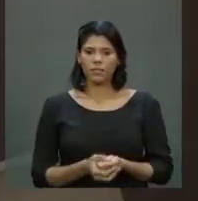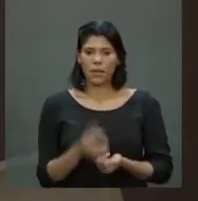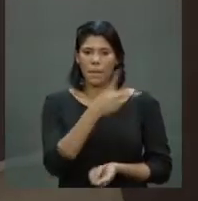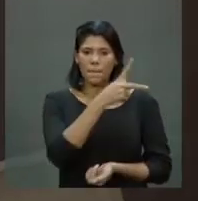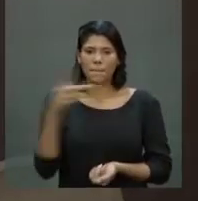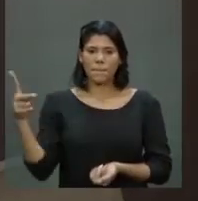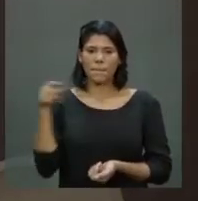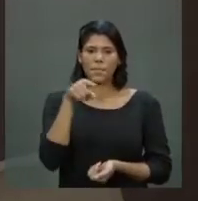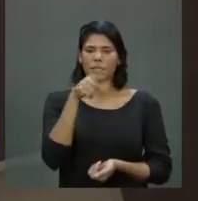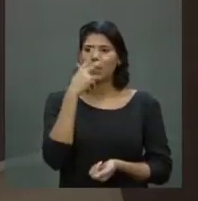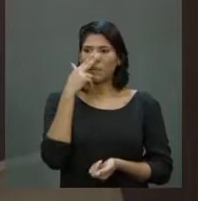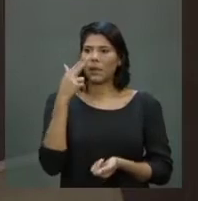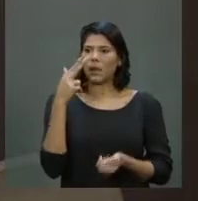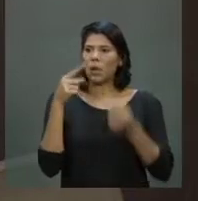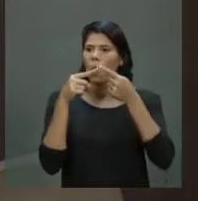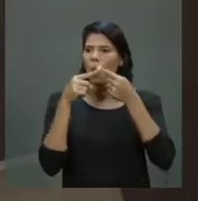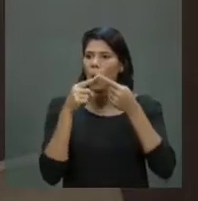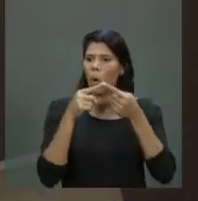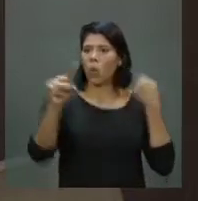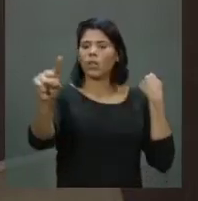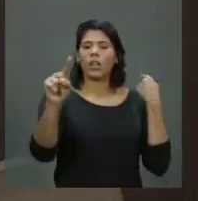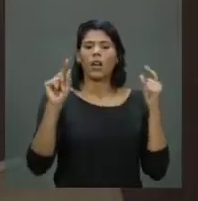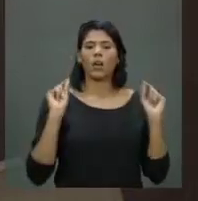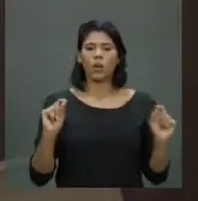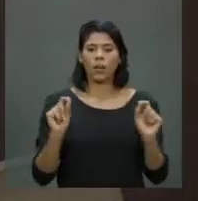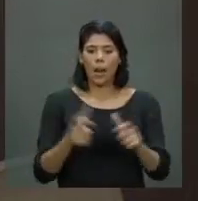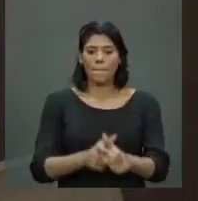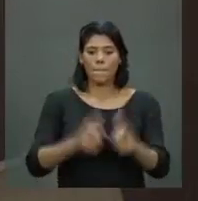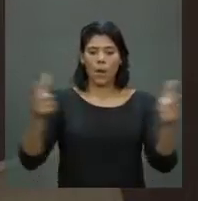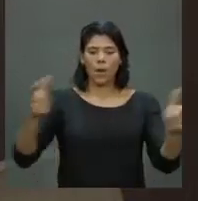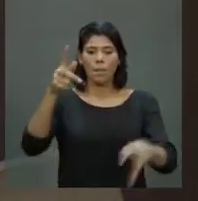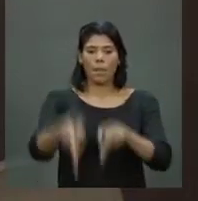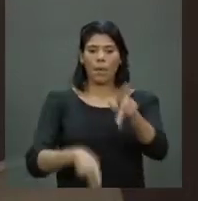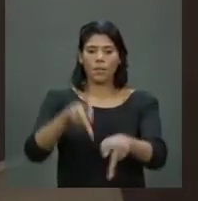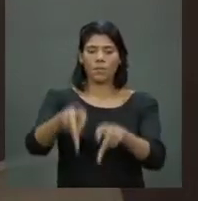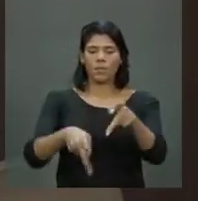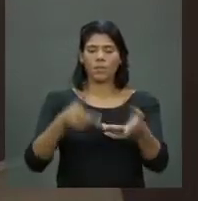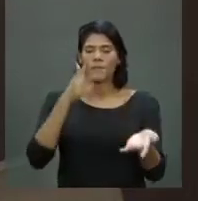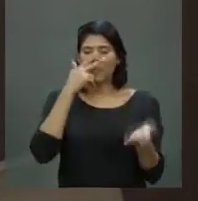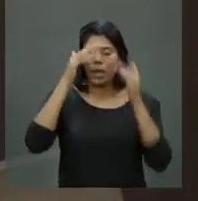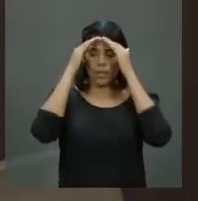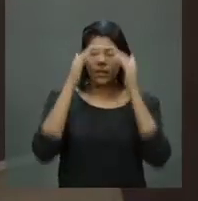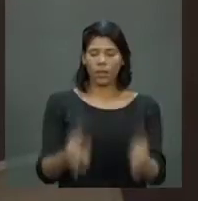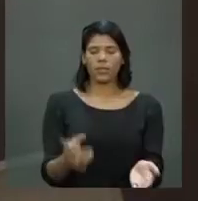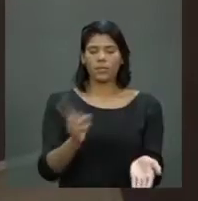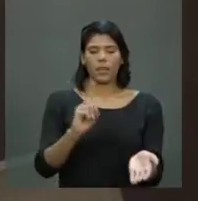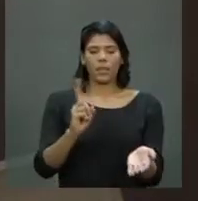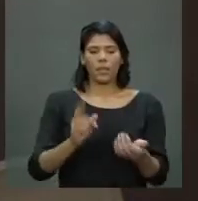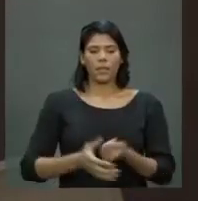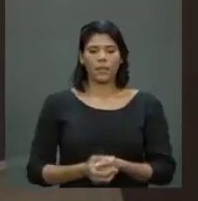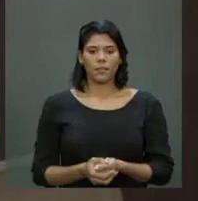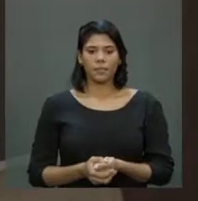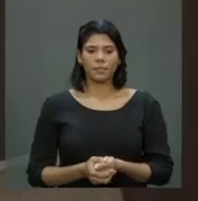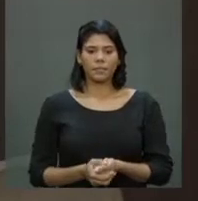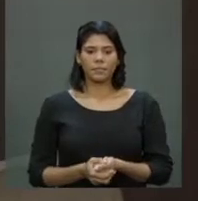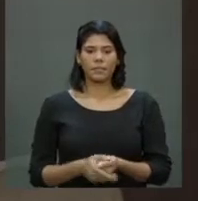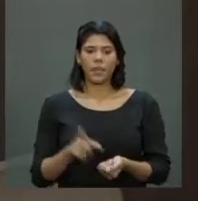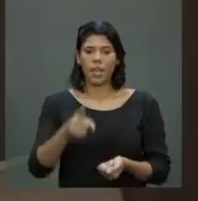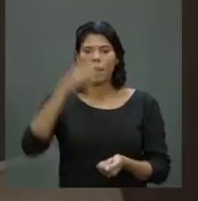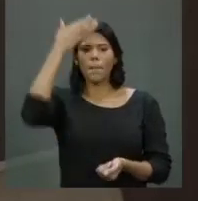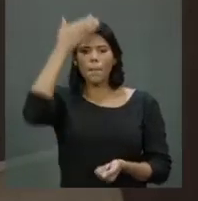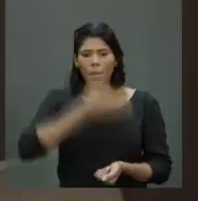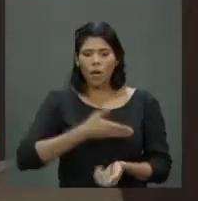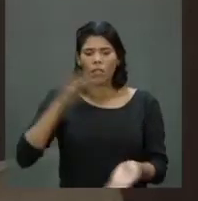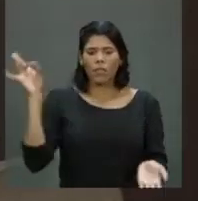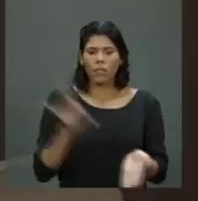presidente contrário aos interesses da maioria popular. E ele comprova todos